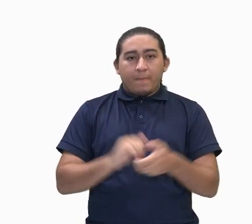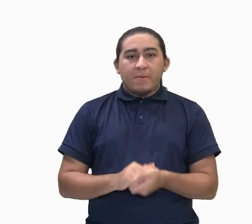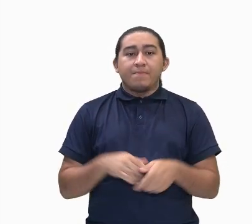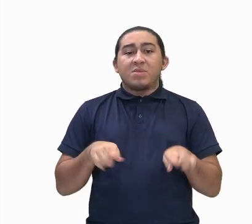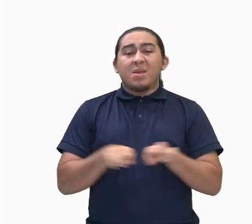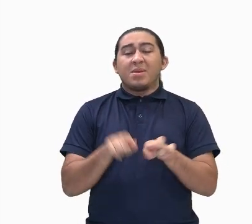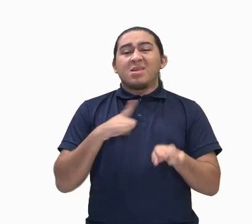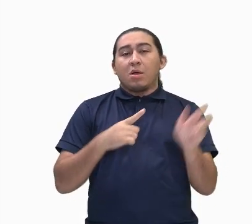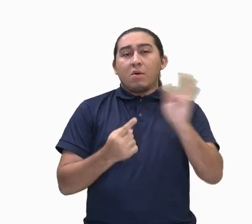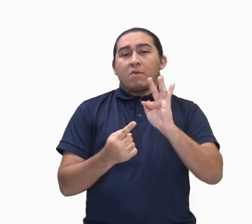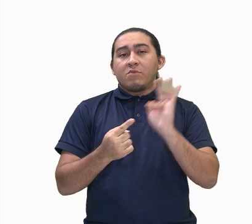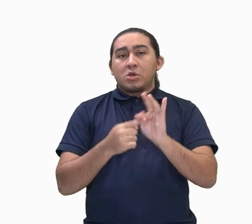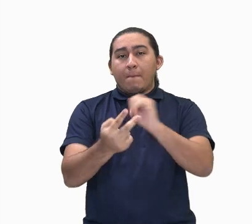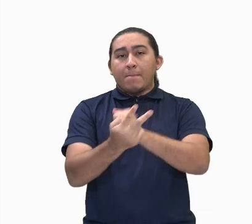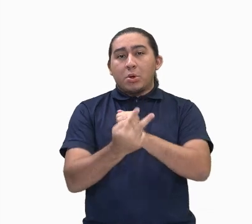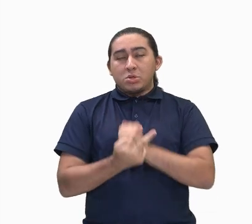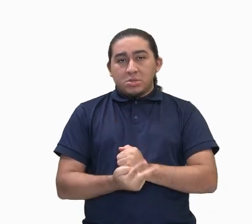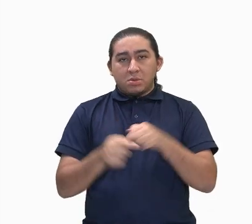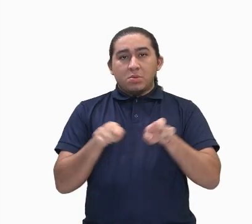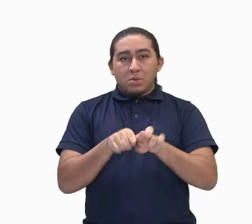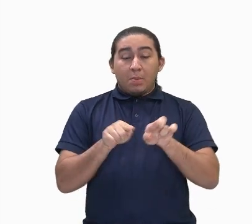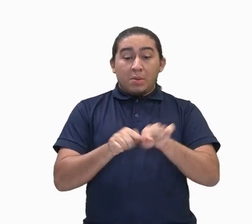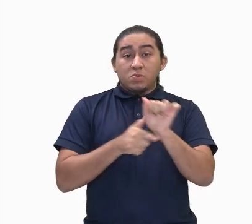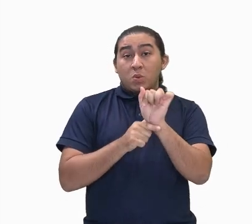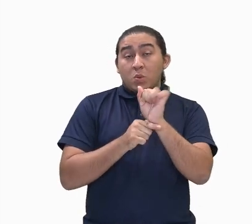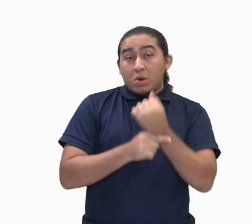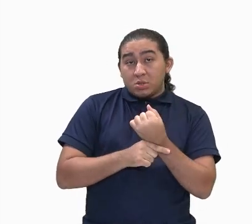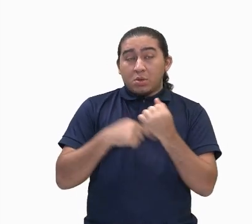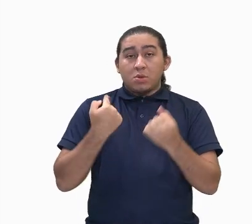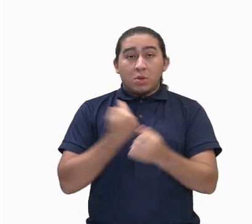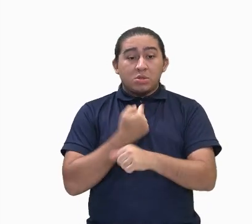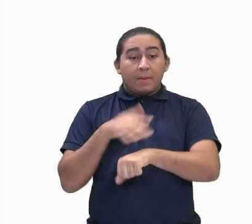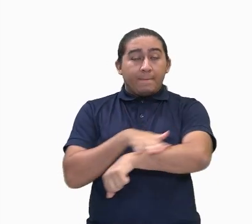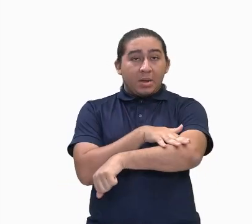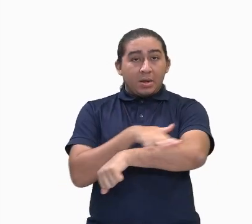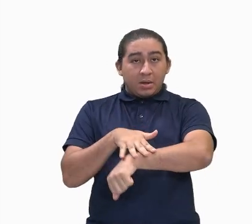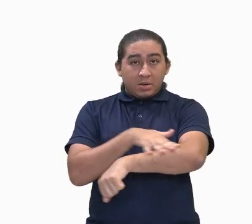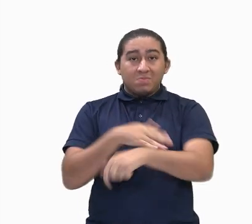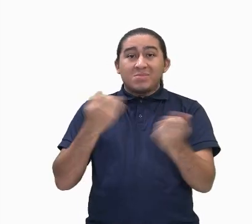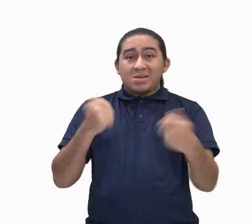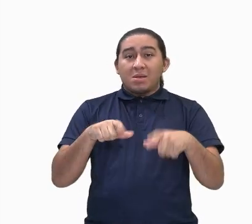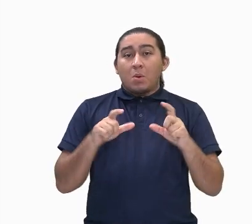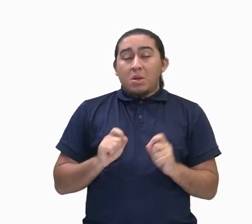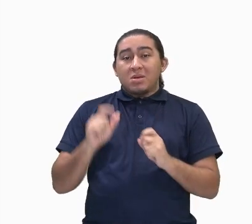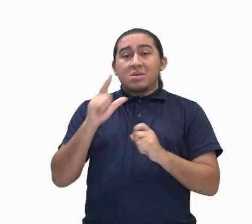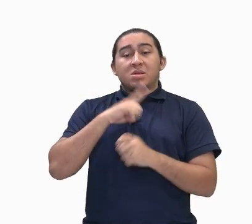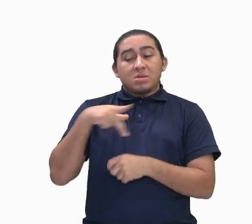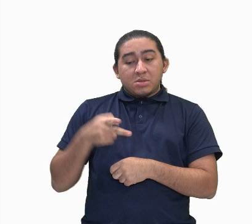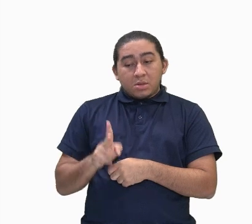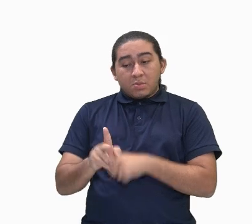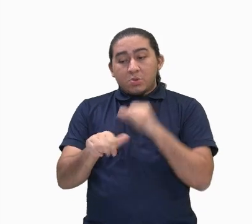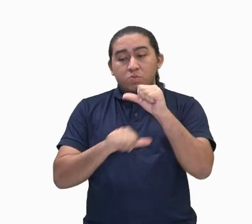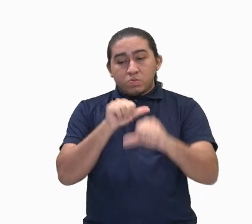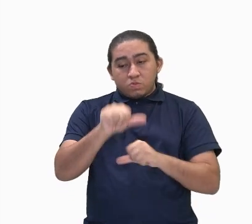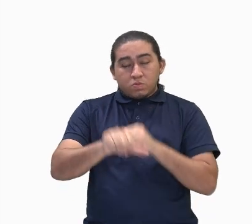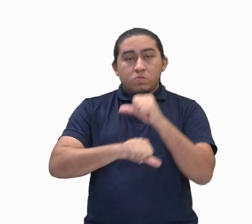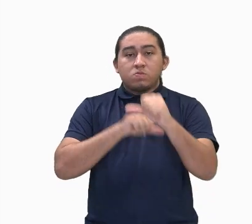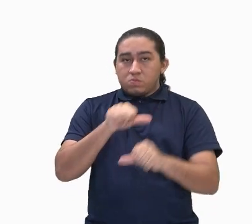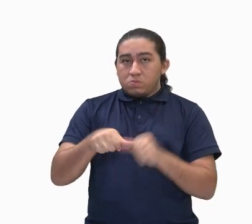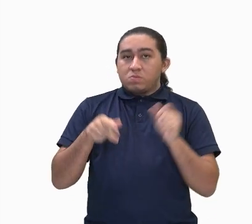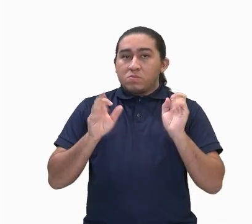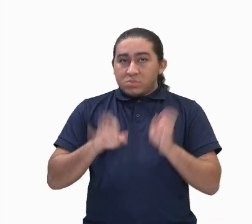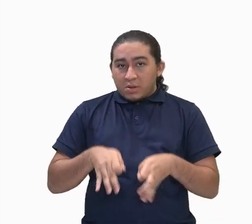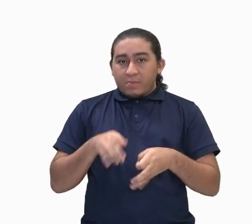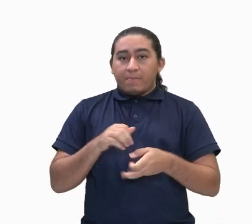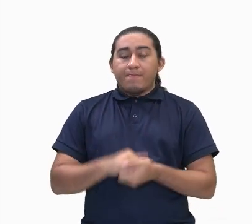de proteção e revestimento, né, elas estão aí na nossa pele, a nossa pele ela precisa estar sempre renovando, certo?